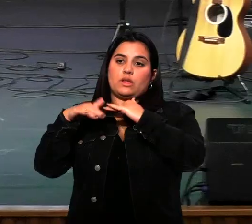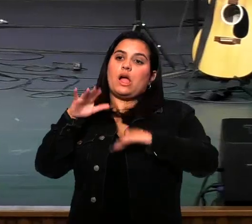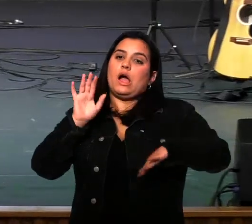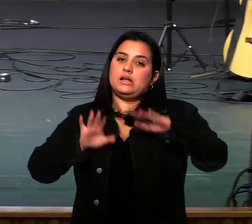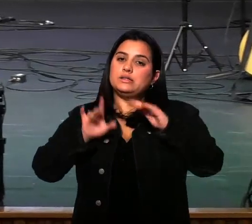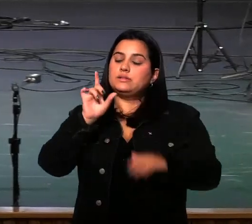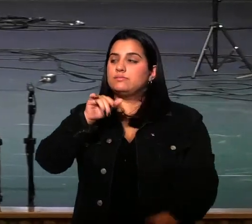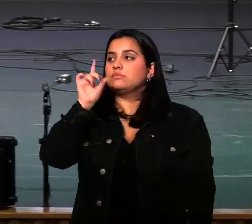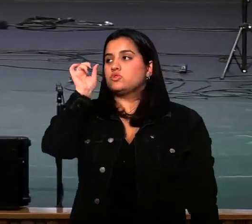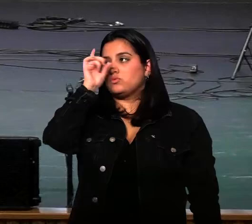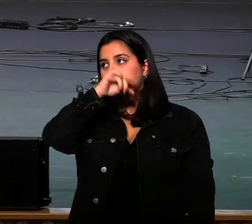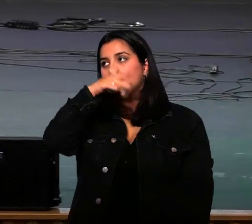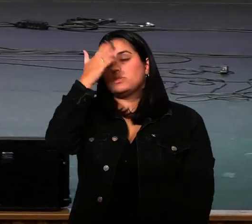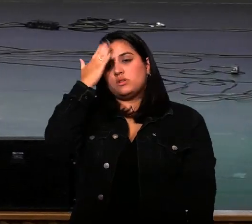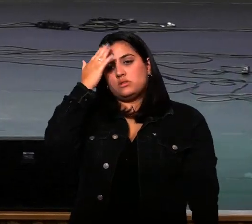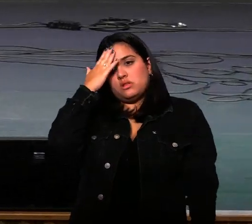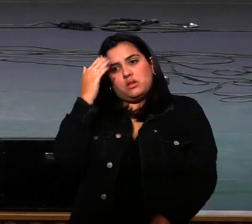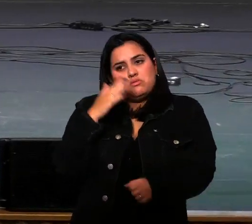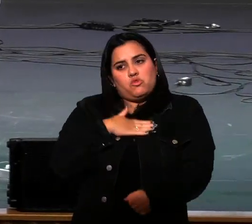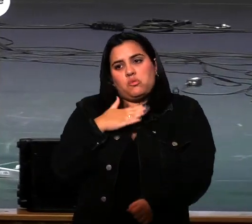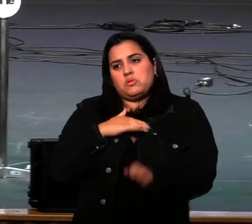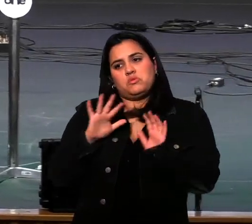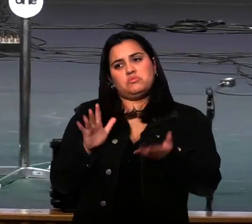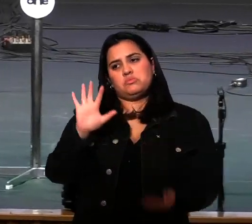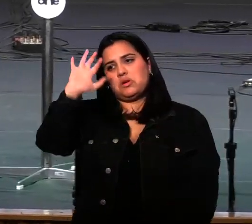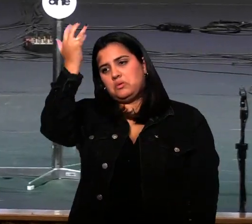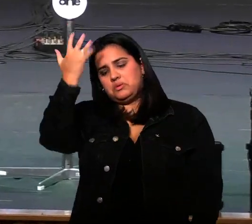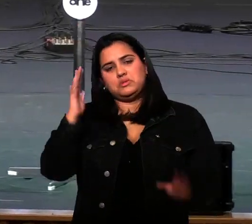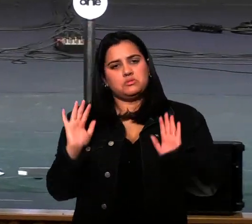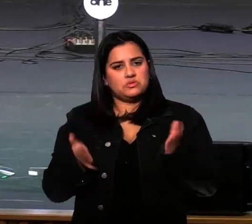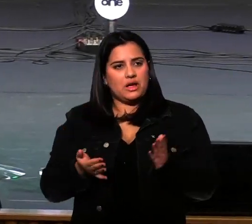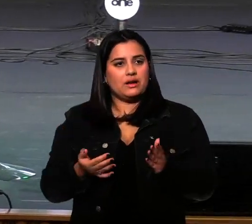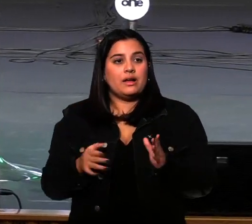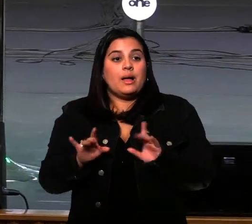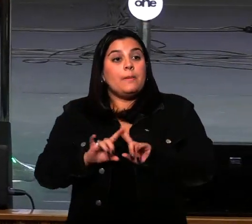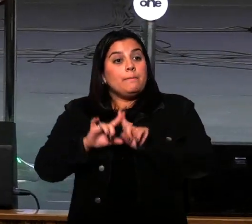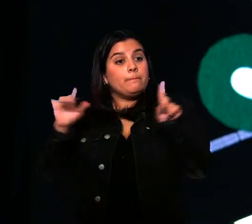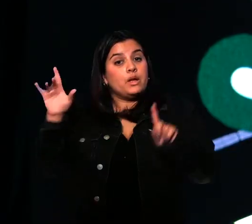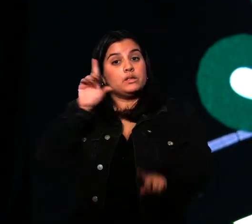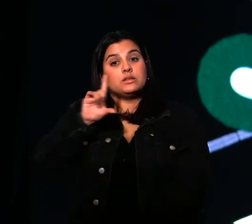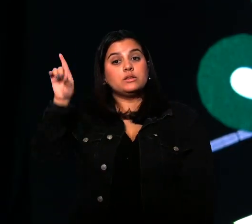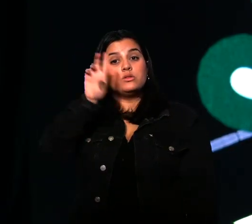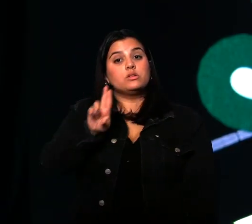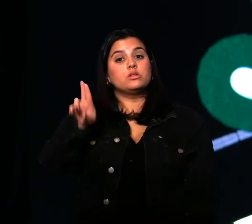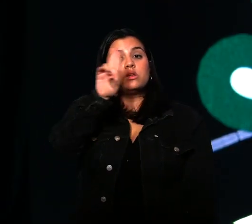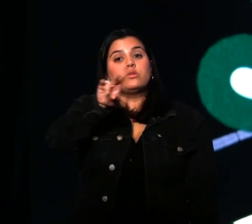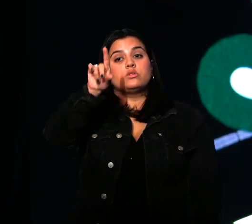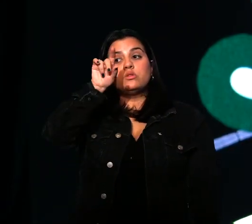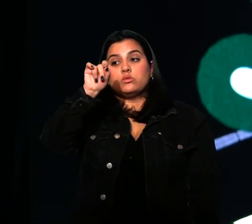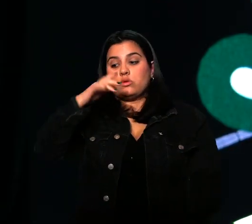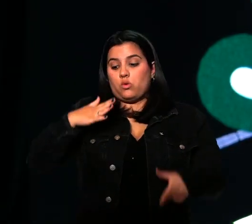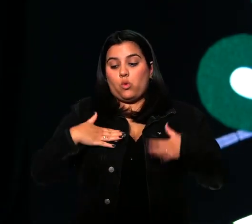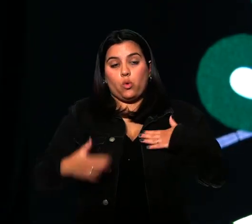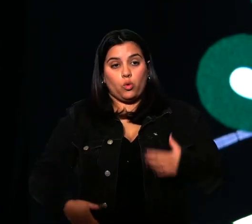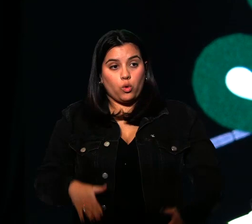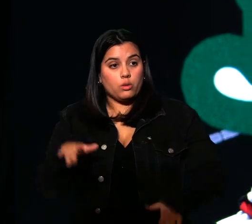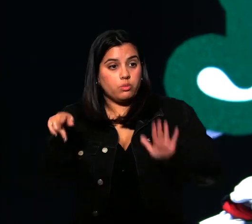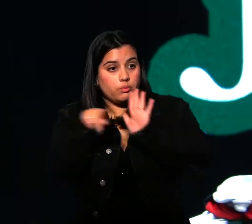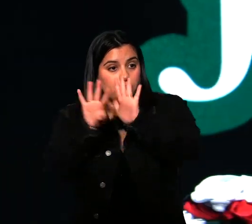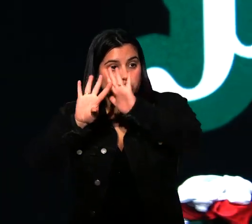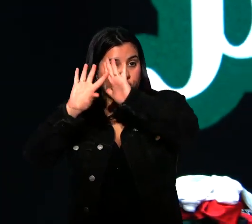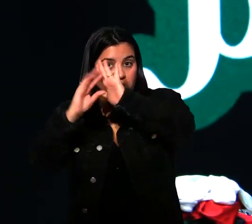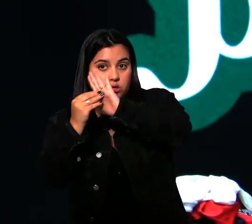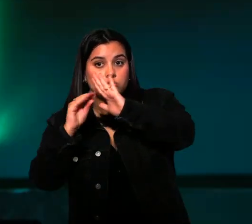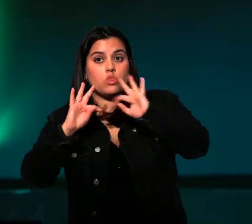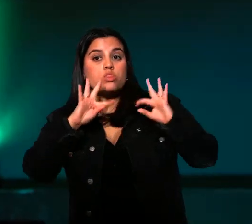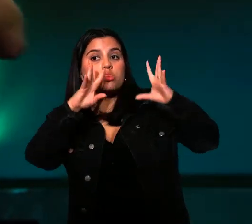confesso. Admito que comigo já aconteceu várias vezes. Mas Deus está usando o seu corpo, ou o corpo de Cristo, para que nós